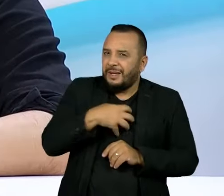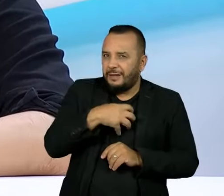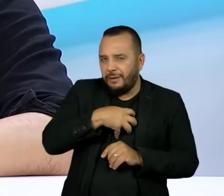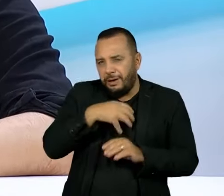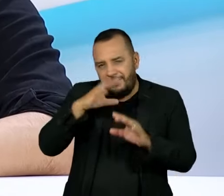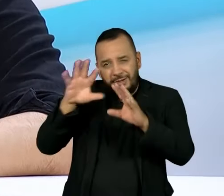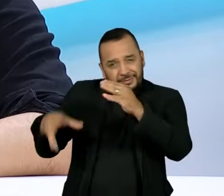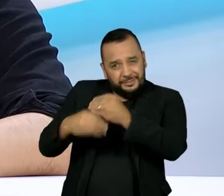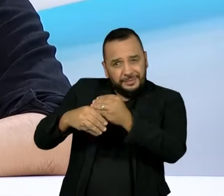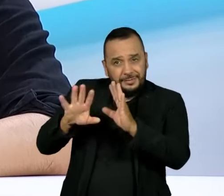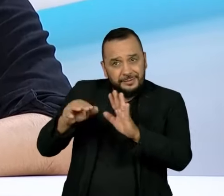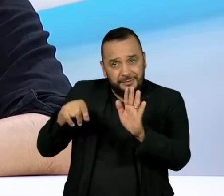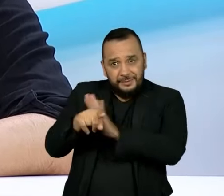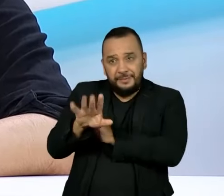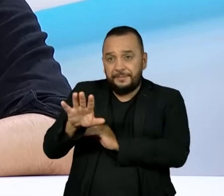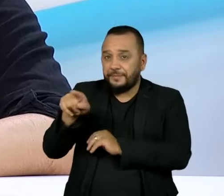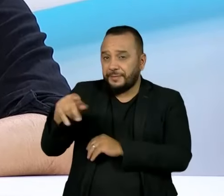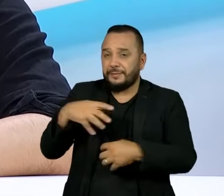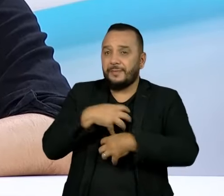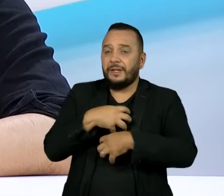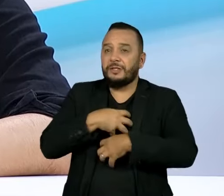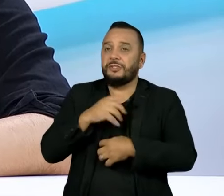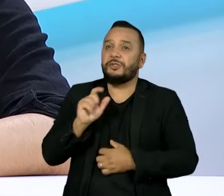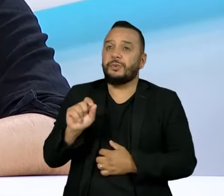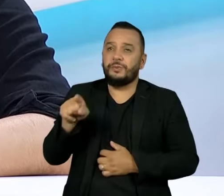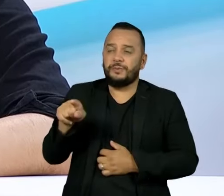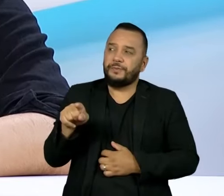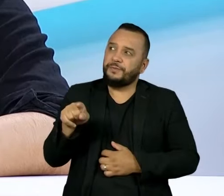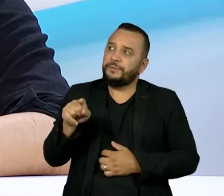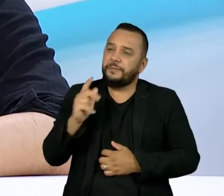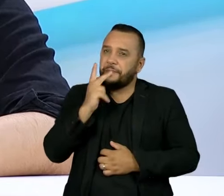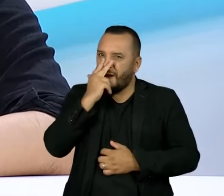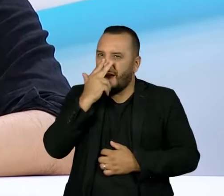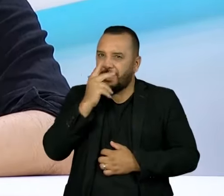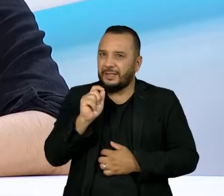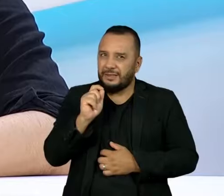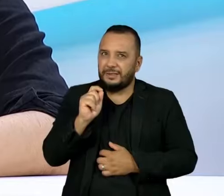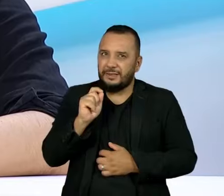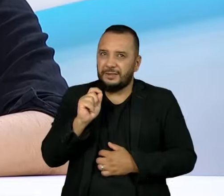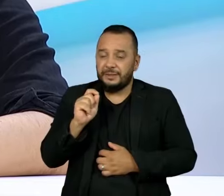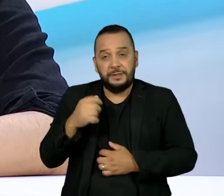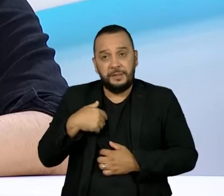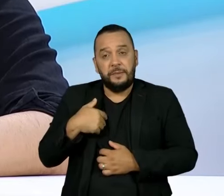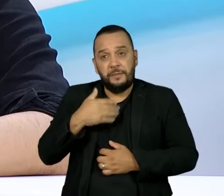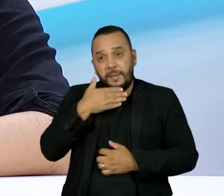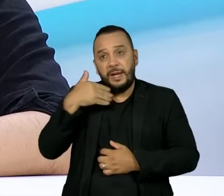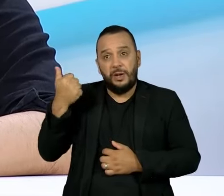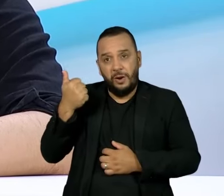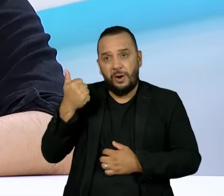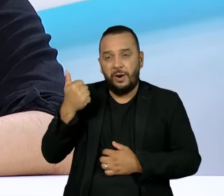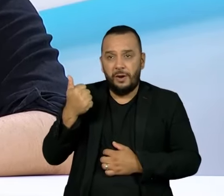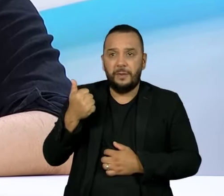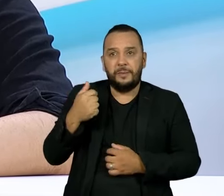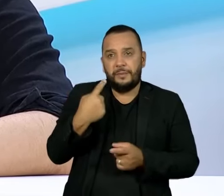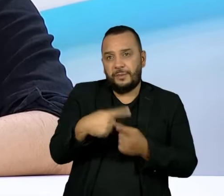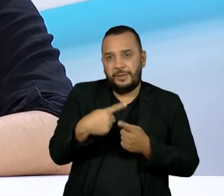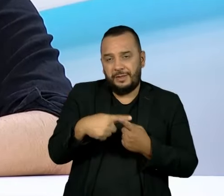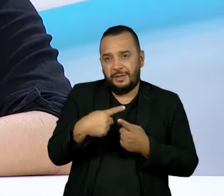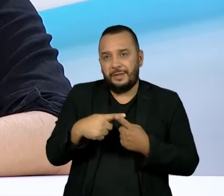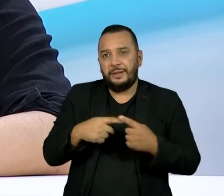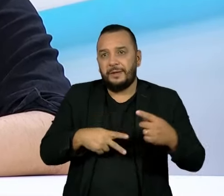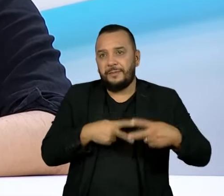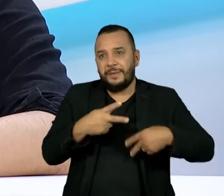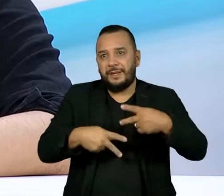Posso emendar mais uma só? Sim. Você se sentiu talvez melhor por ter feito na sequência uma Bienal de São Paulo que